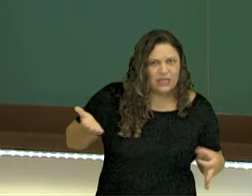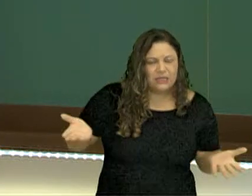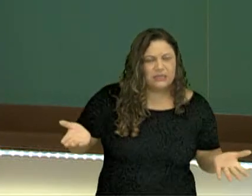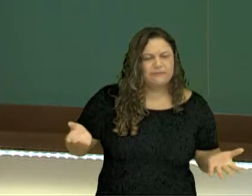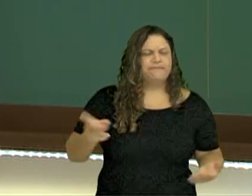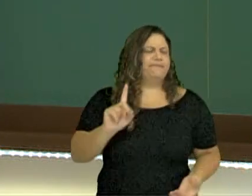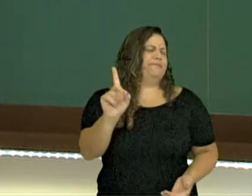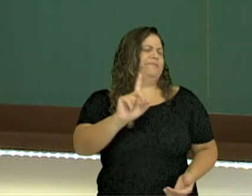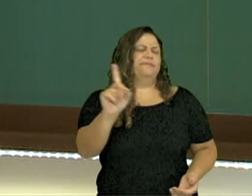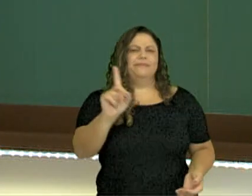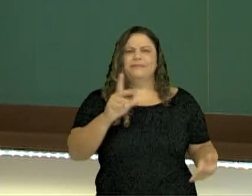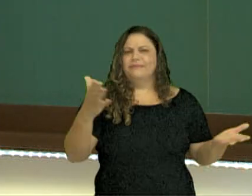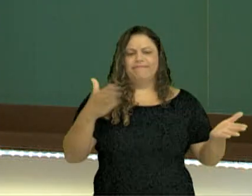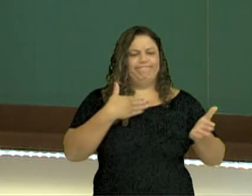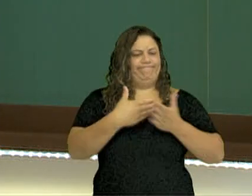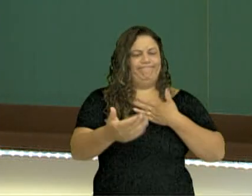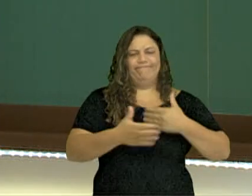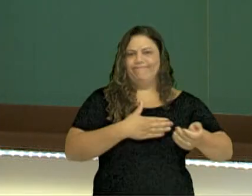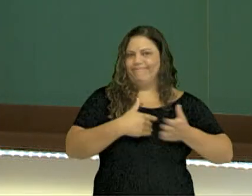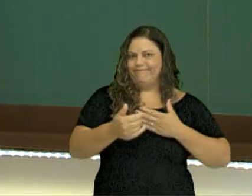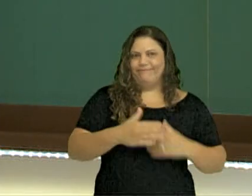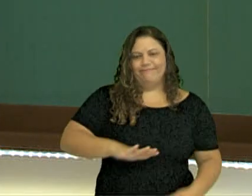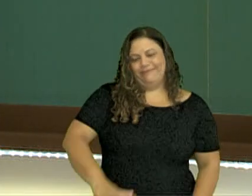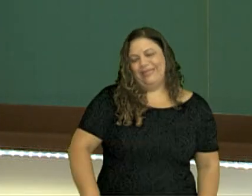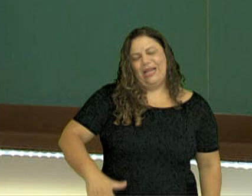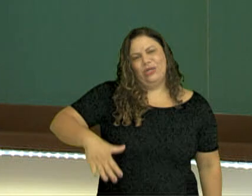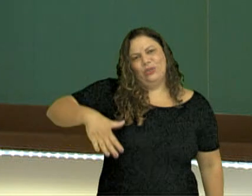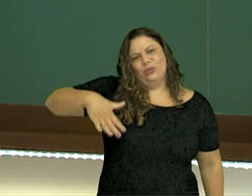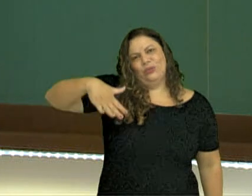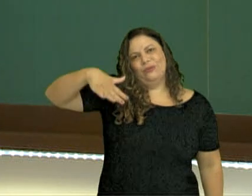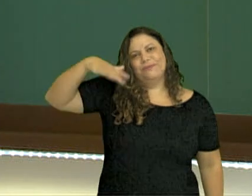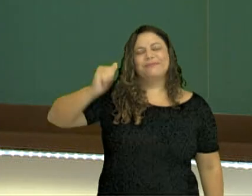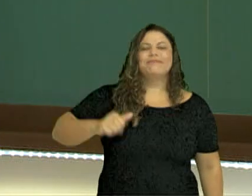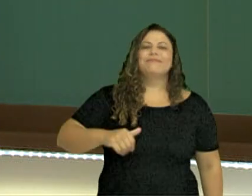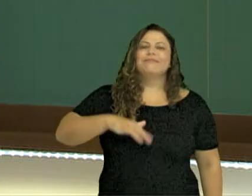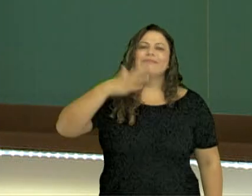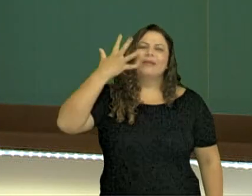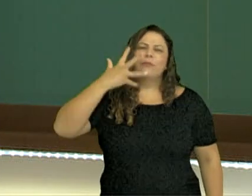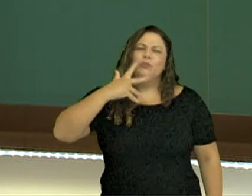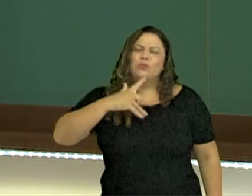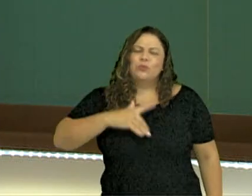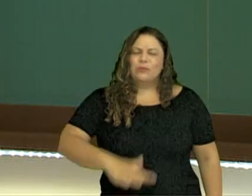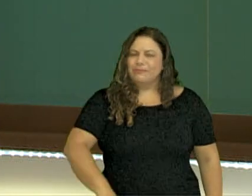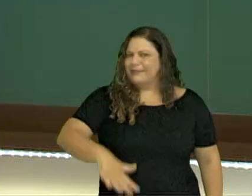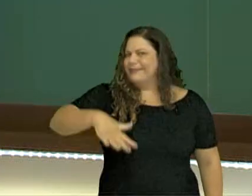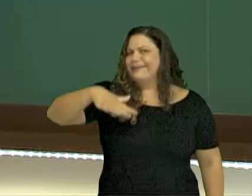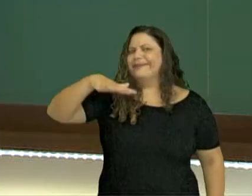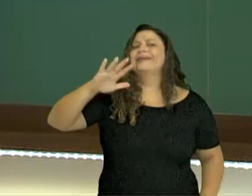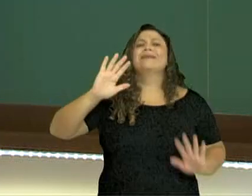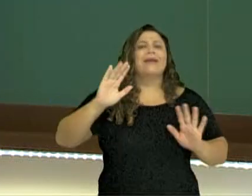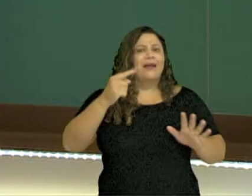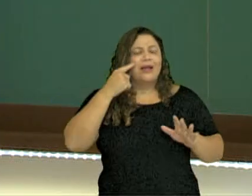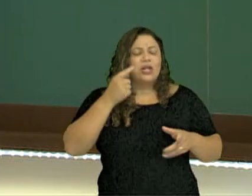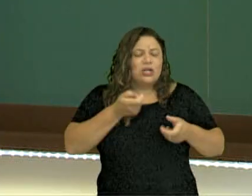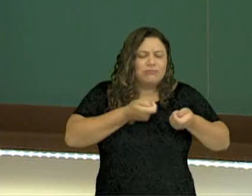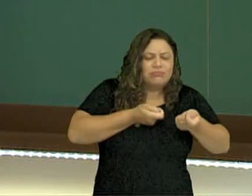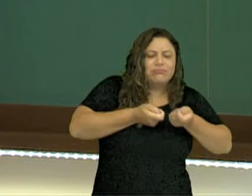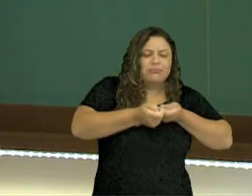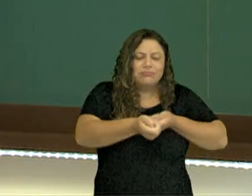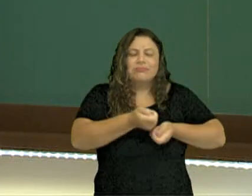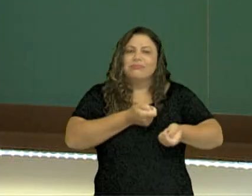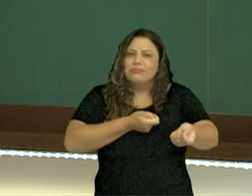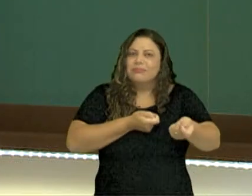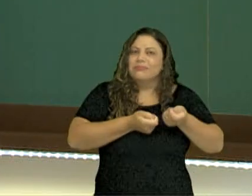Não tem. Pode ser desde criança, muito picuruchinho ali, você já pode ter os seus primeiros objetivos